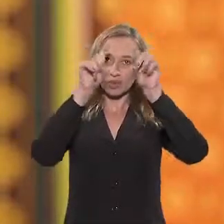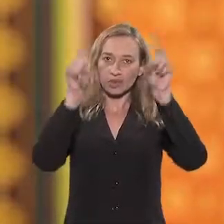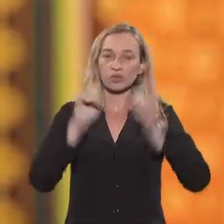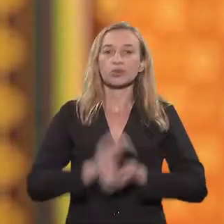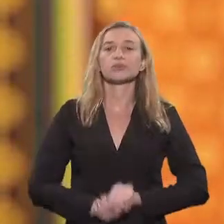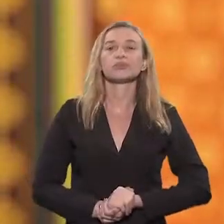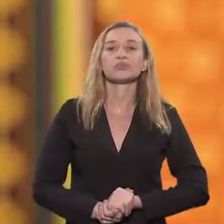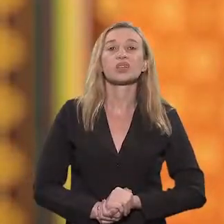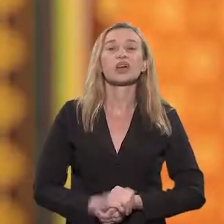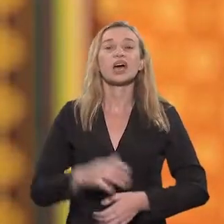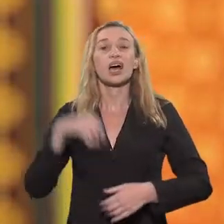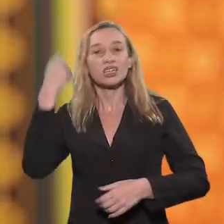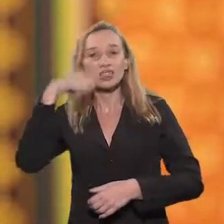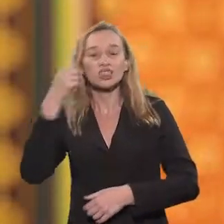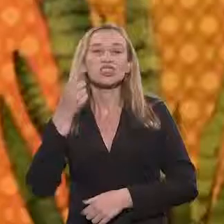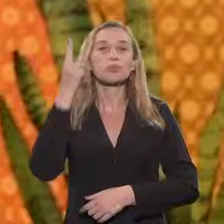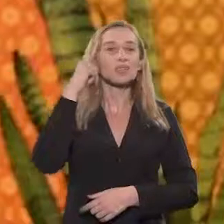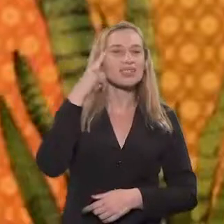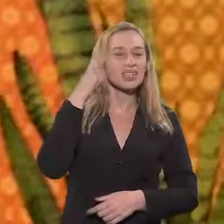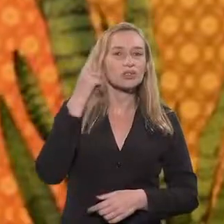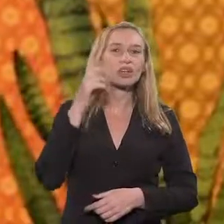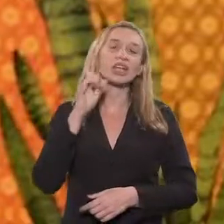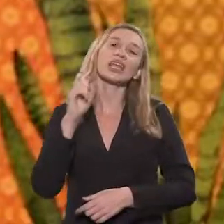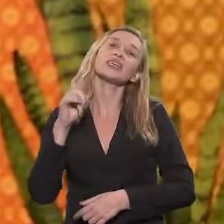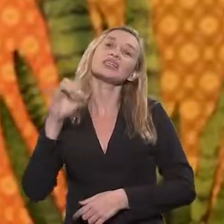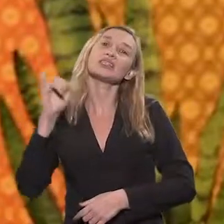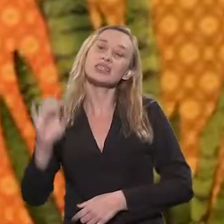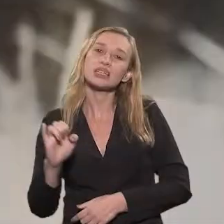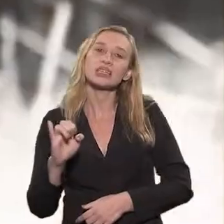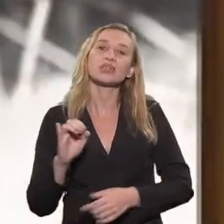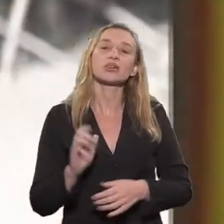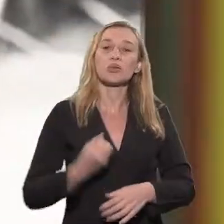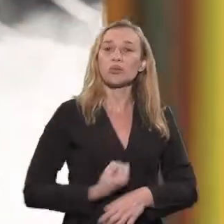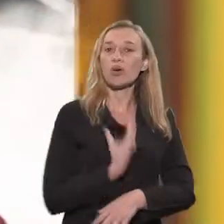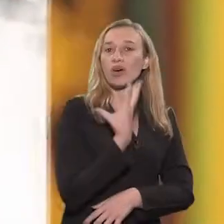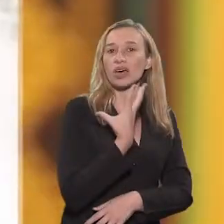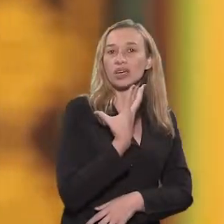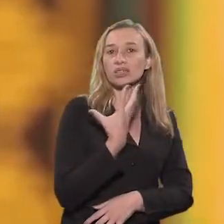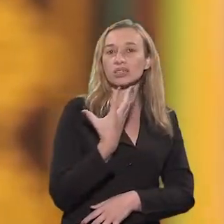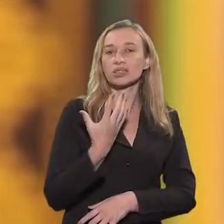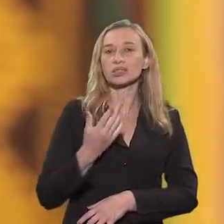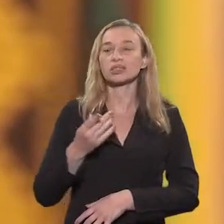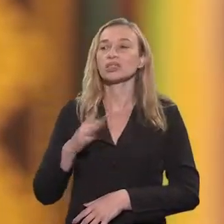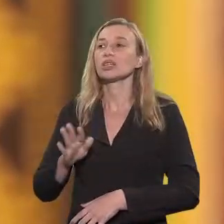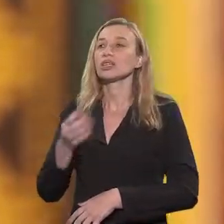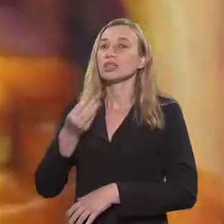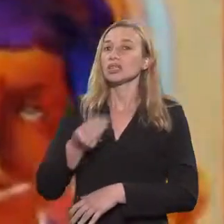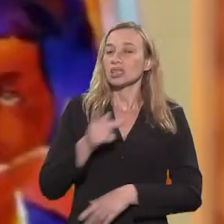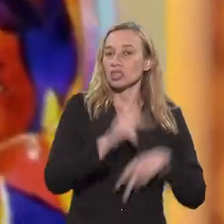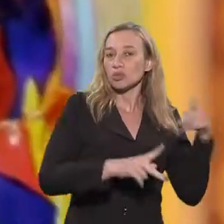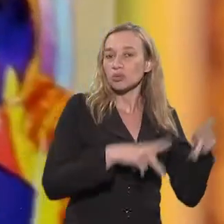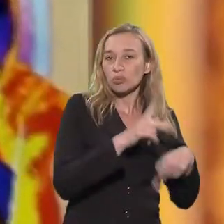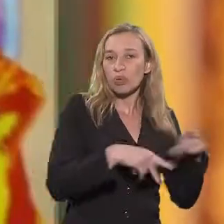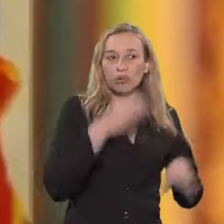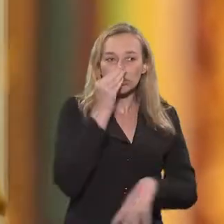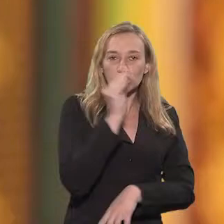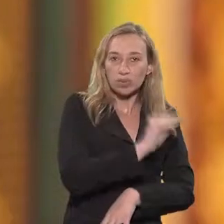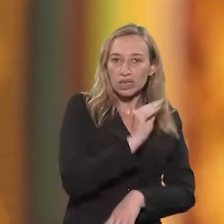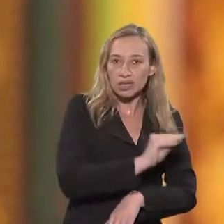Abre aspas. Artista, pensadora, Leci Brandão é a poeta das massas, dos marginalizados e dos